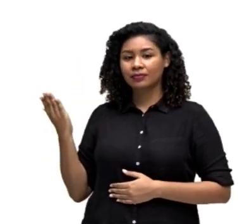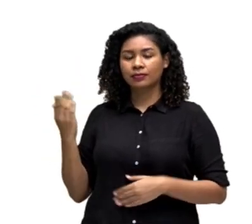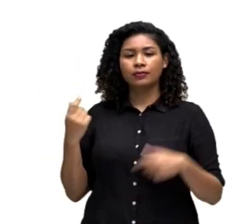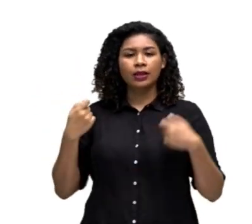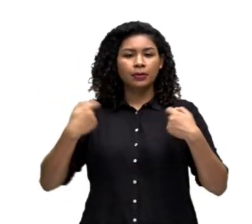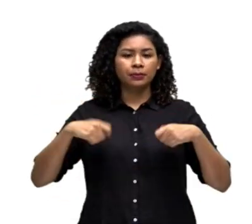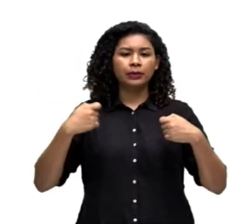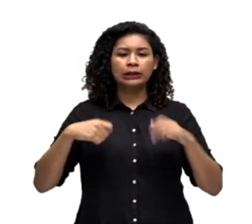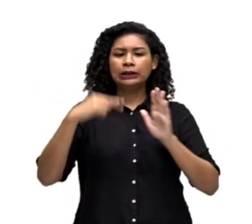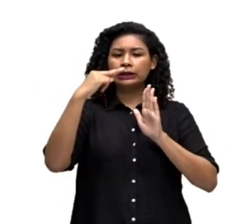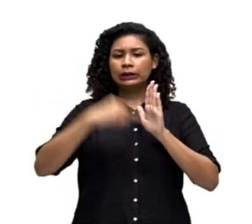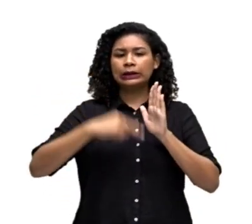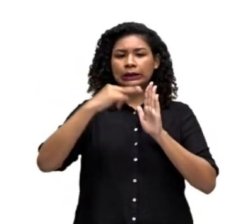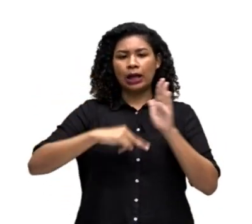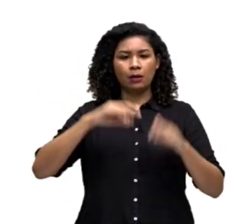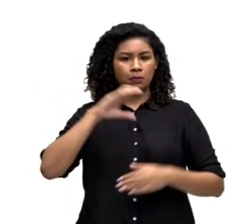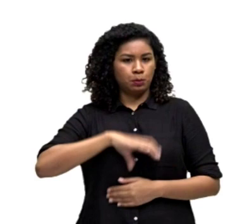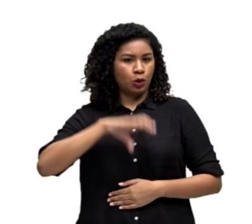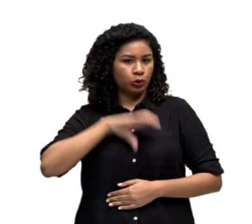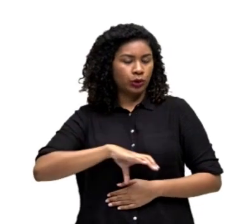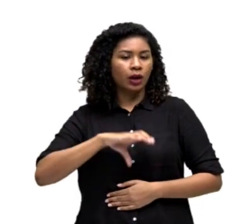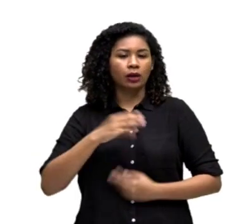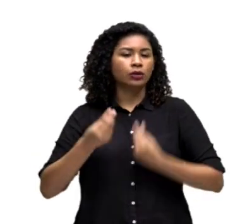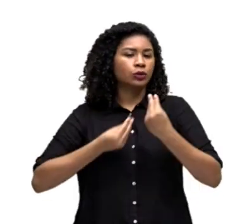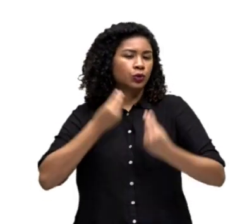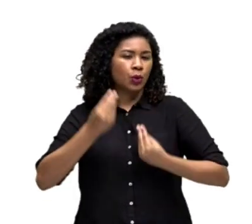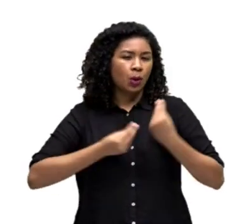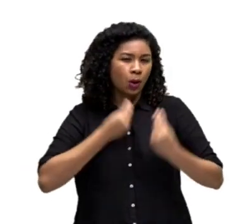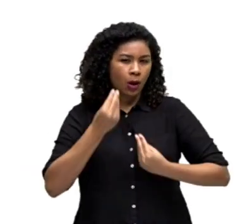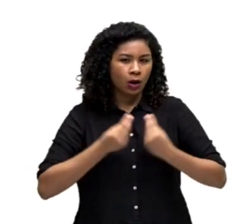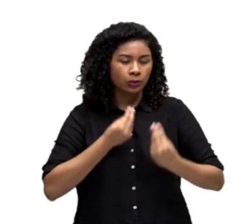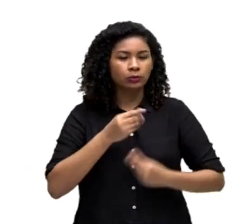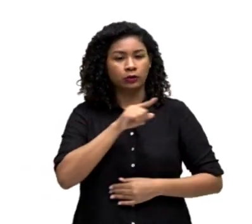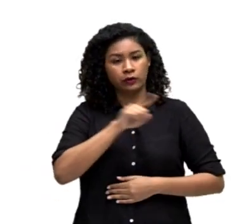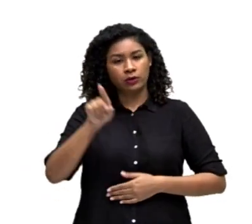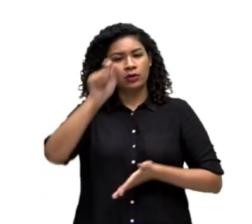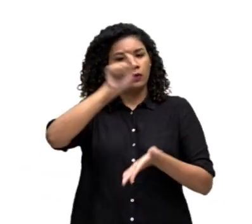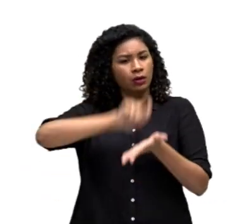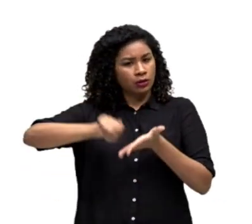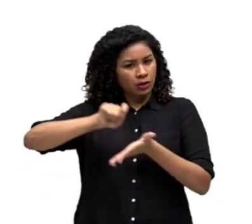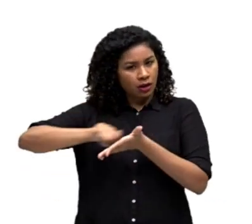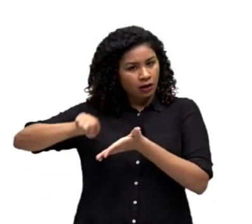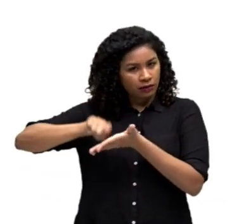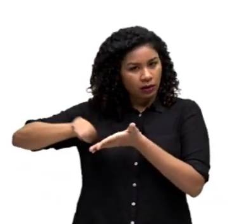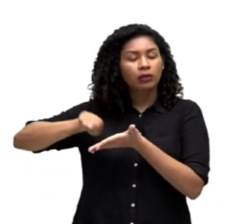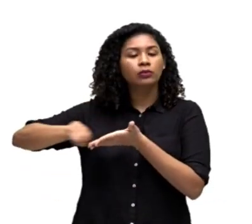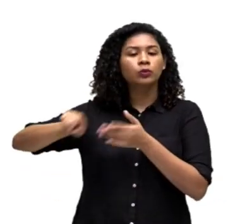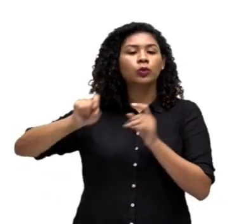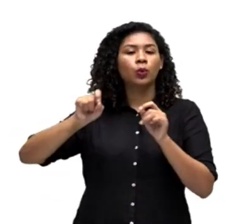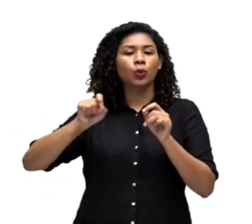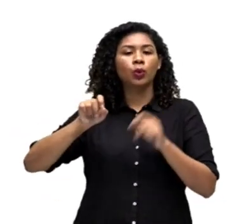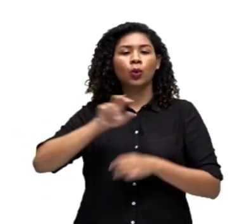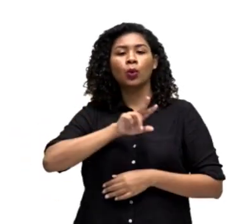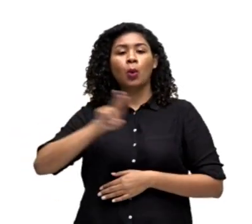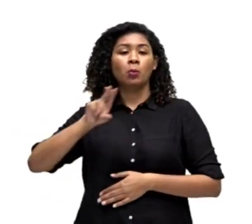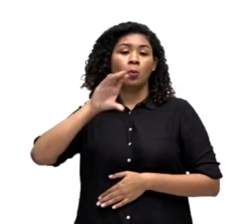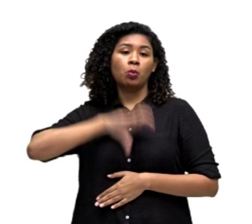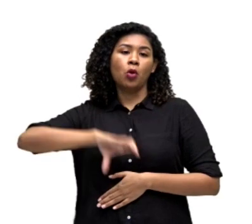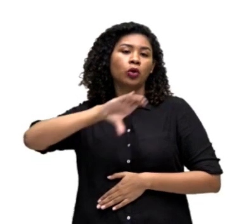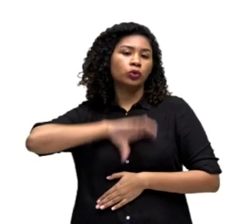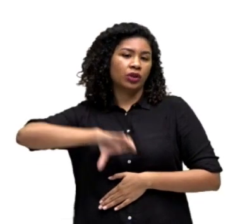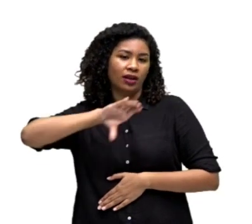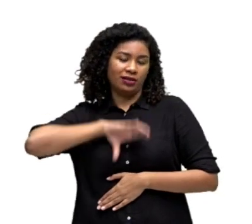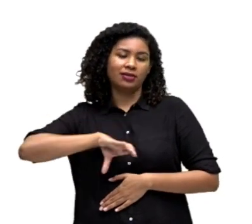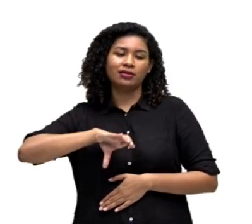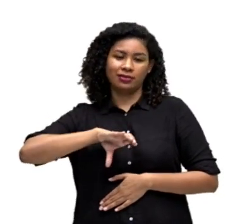das seguintes frações. Ou seja, você vai escrever aí ao lado de cada uma delas como que a gente lê